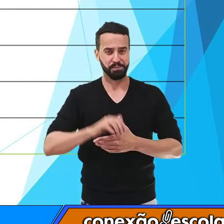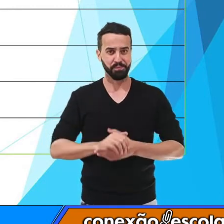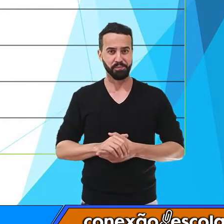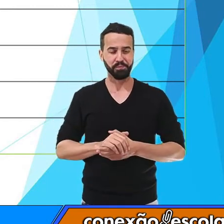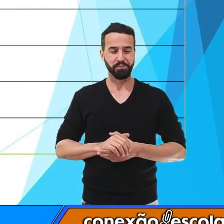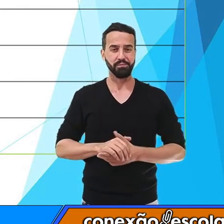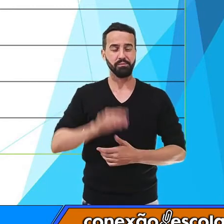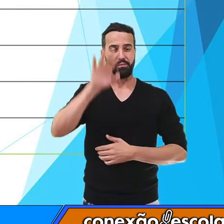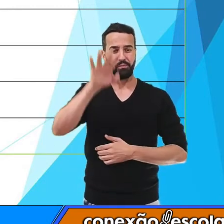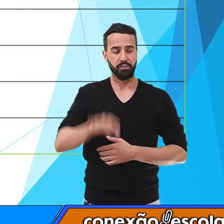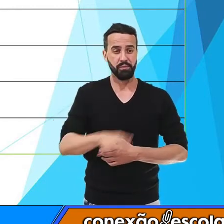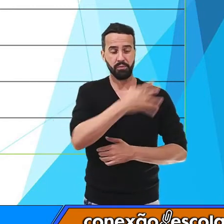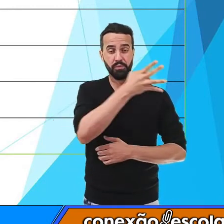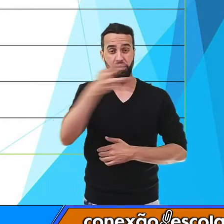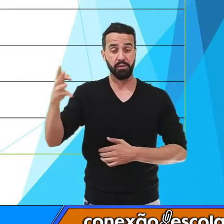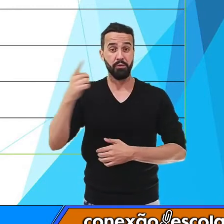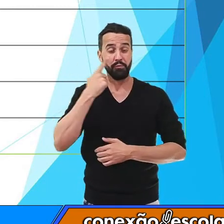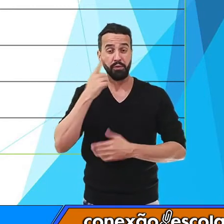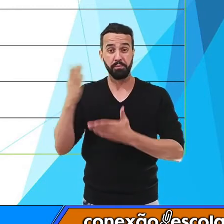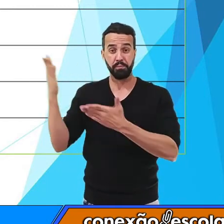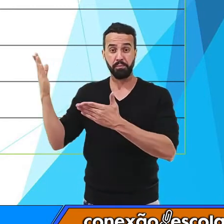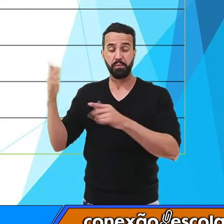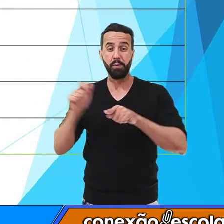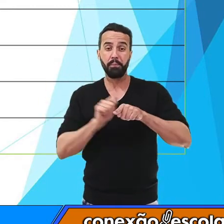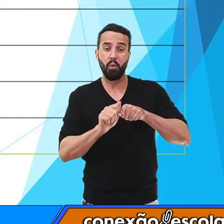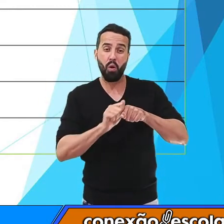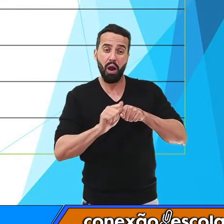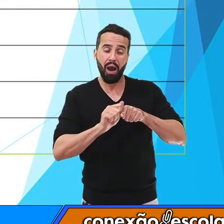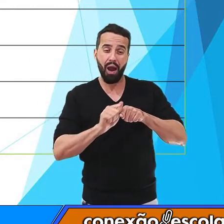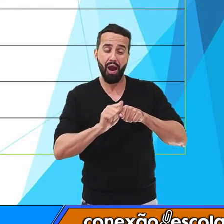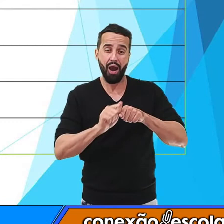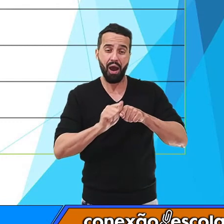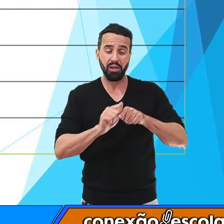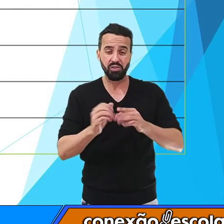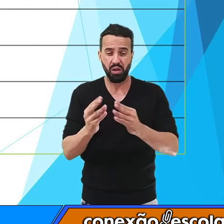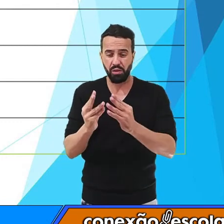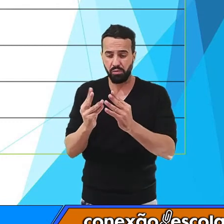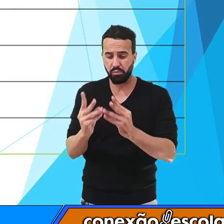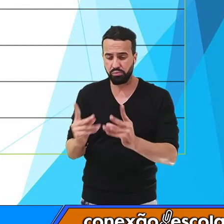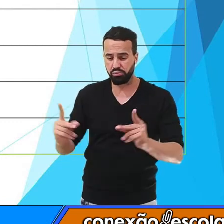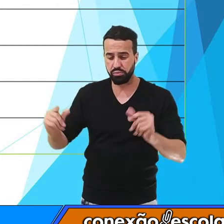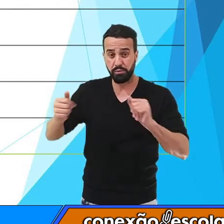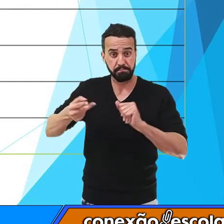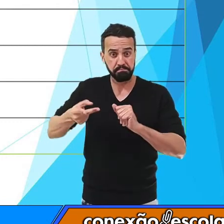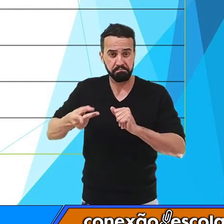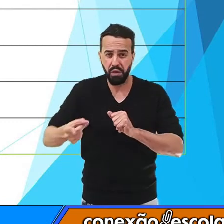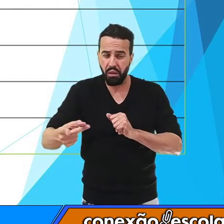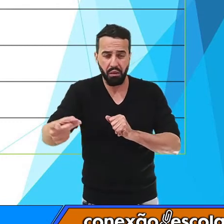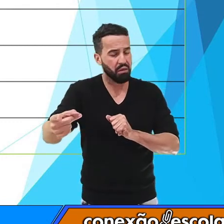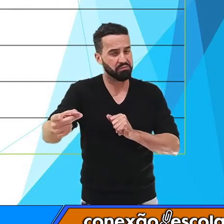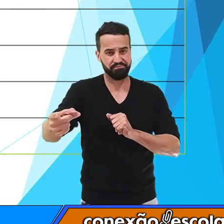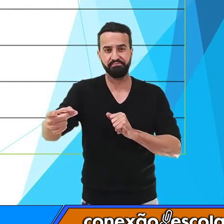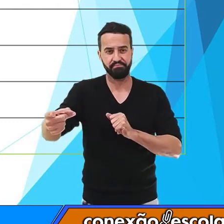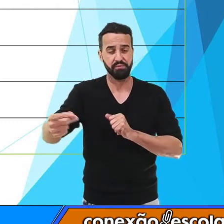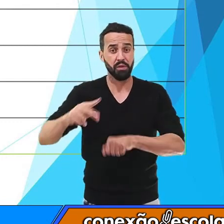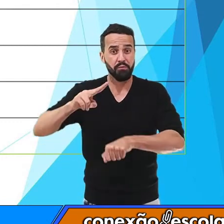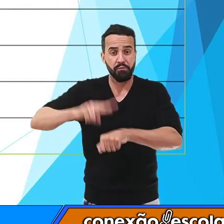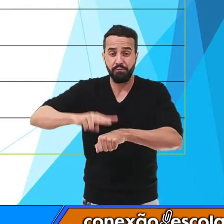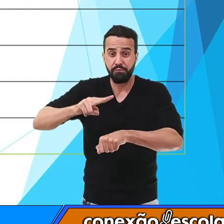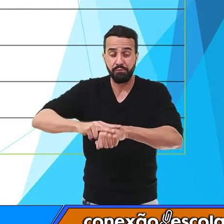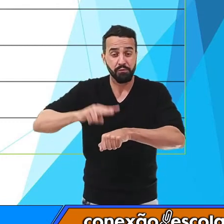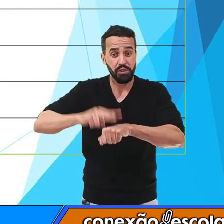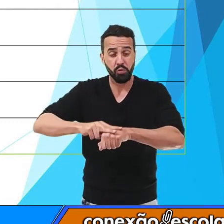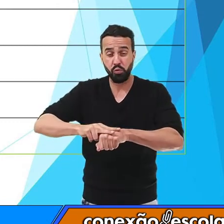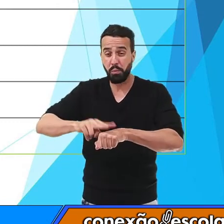na tabela aí você vê que a borracha ela tem tempo indeterminado de decomposição. O vidro, mais de 1000